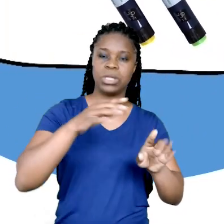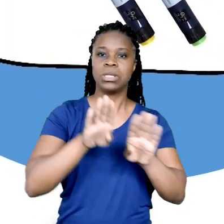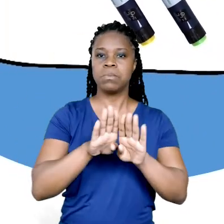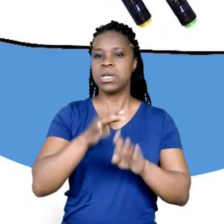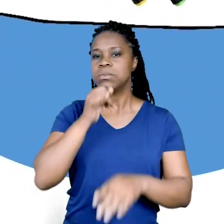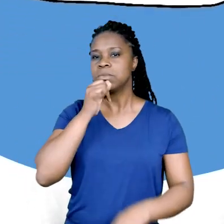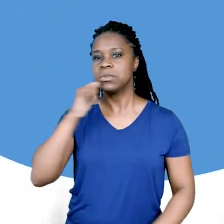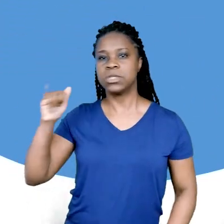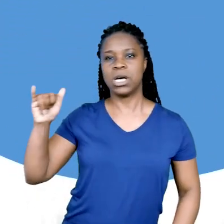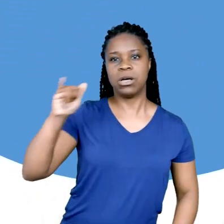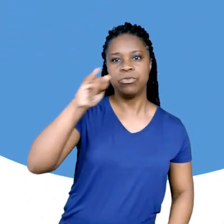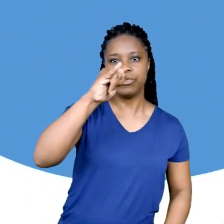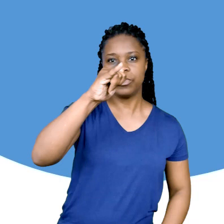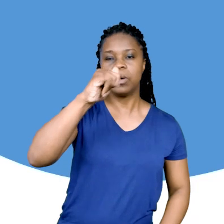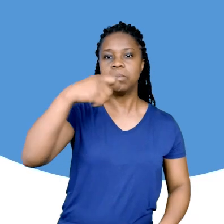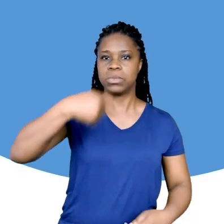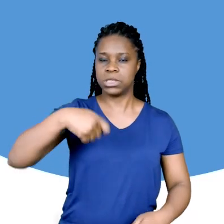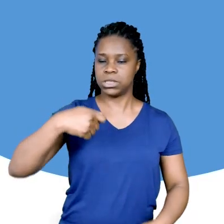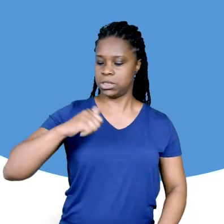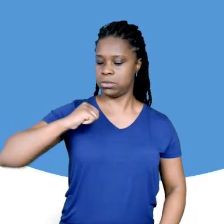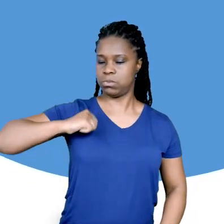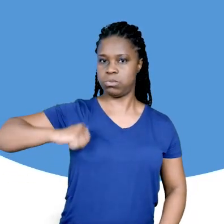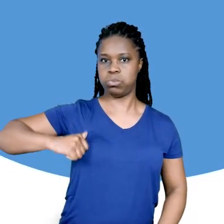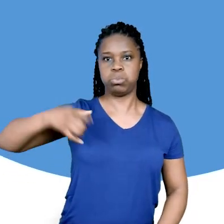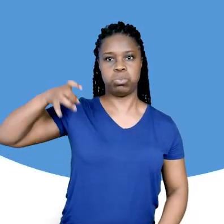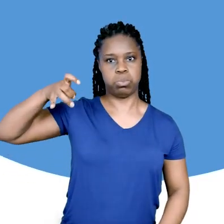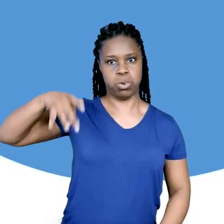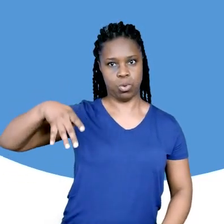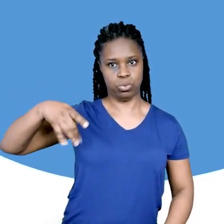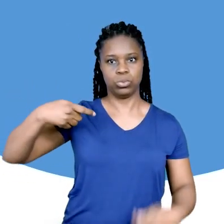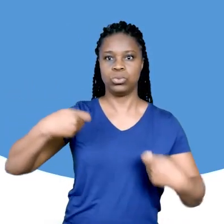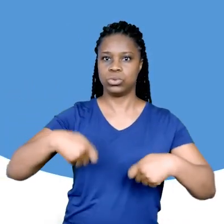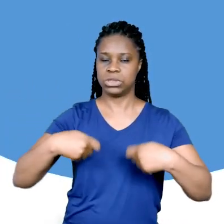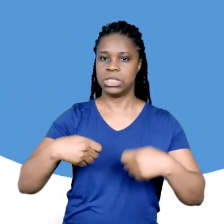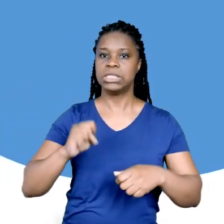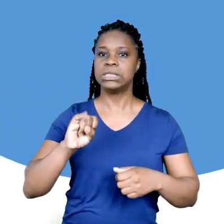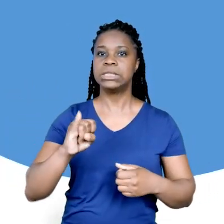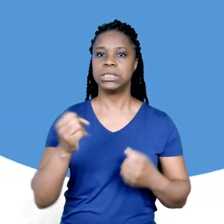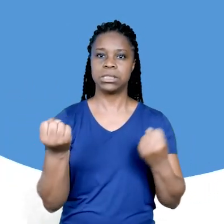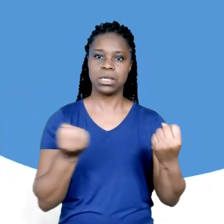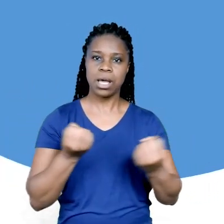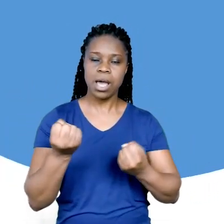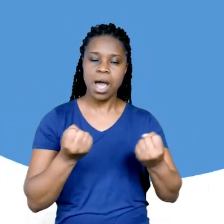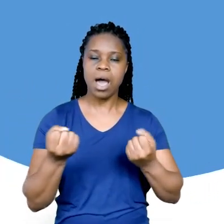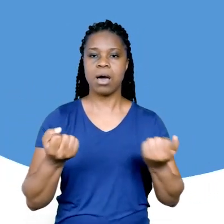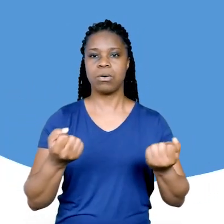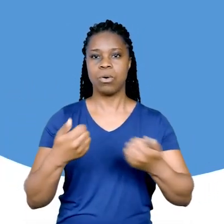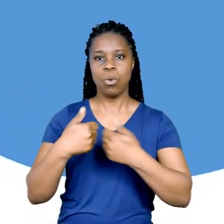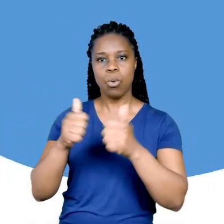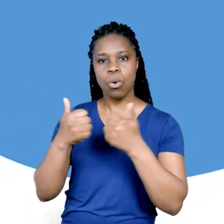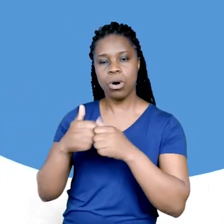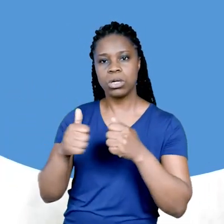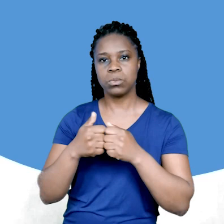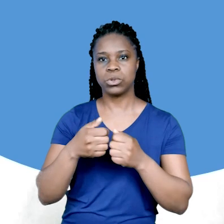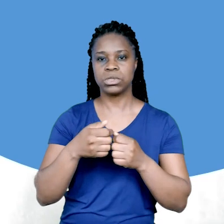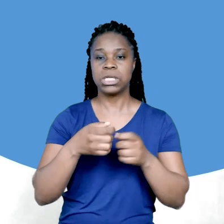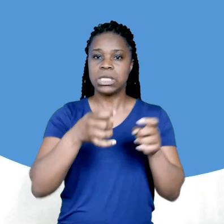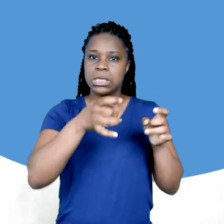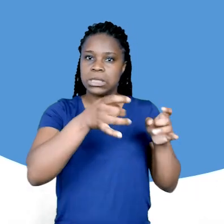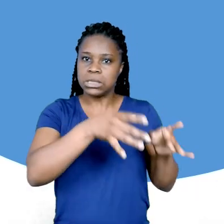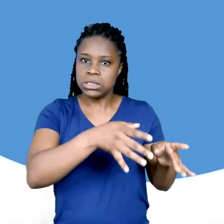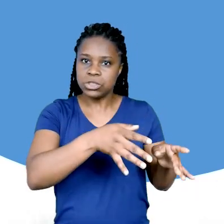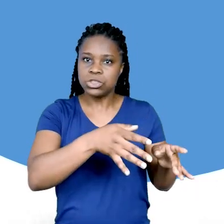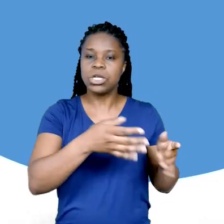viagens aéreas, transporte sempre junto à bagagem de mão. E nas viagens terrestres, não a esqueça dentro